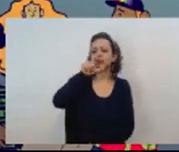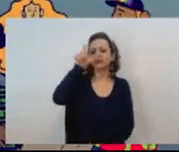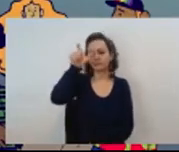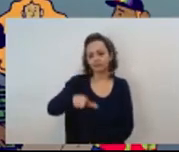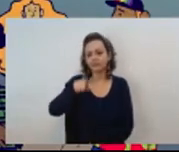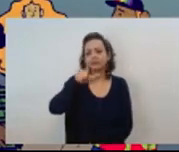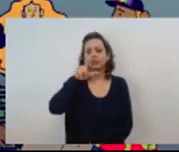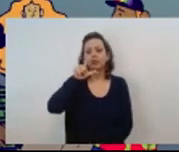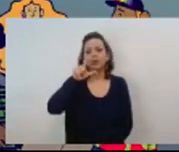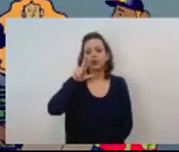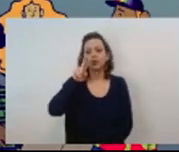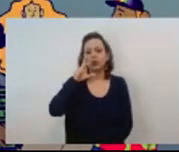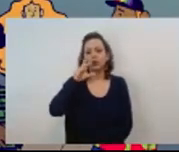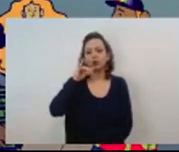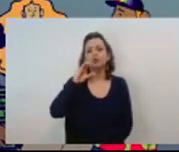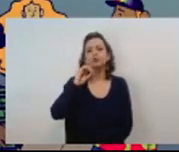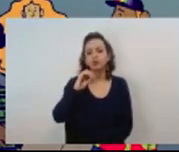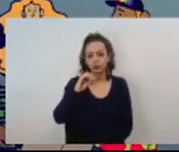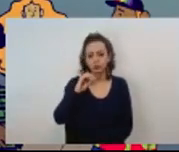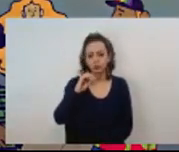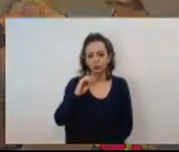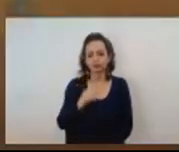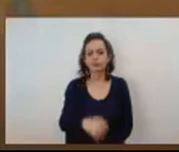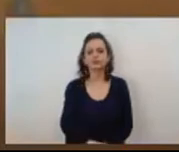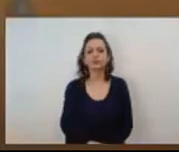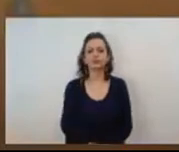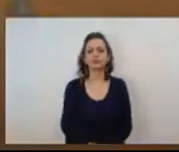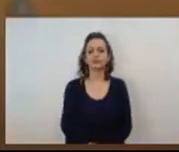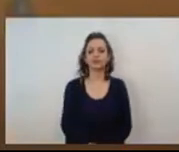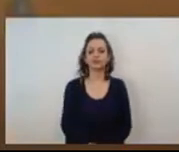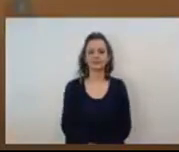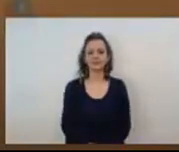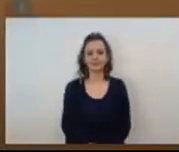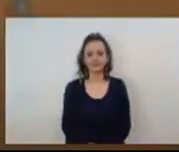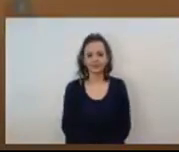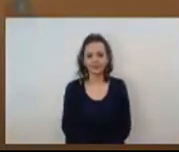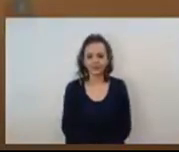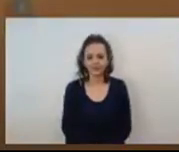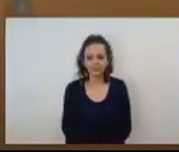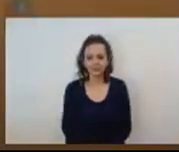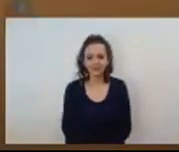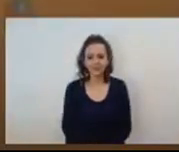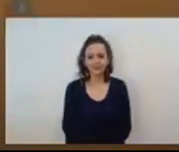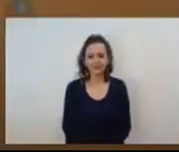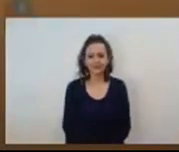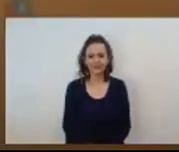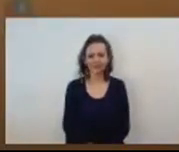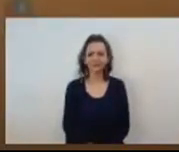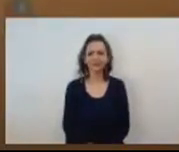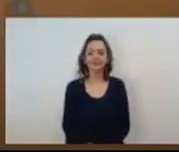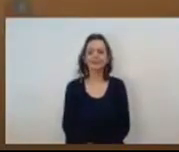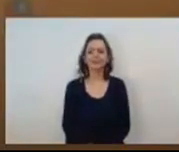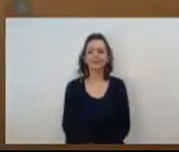neste segundo o painel então senhoras e senhores vamos aqui chamar novamente